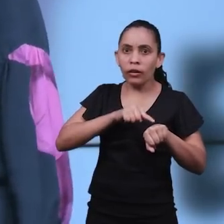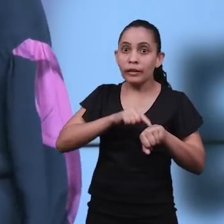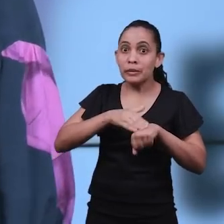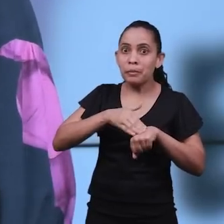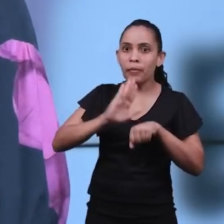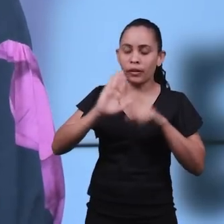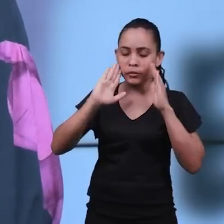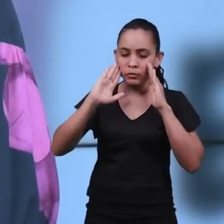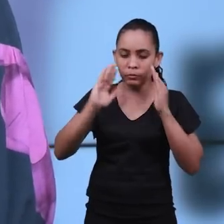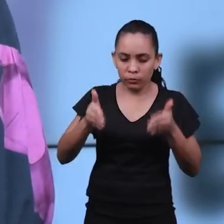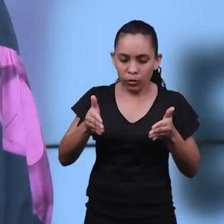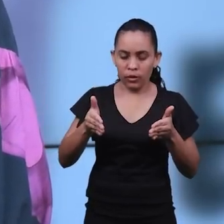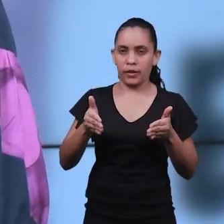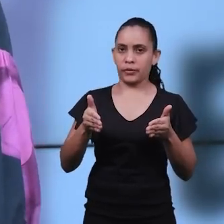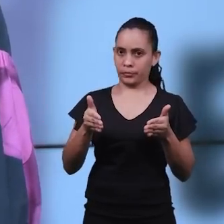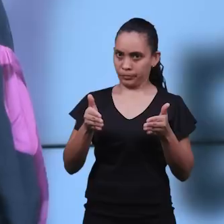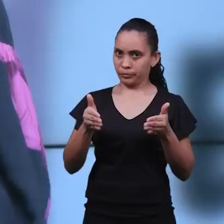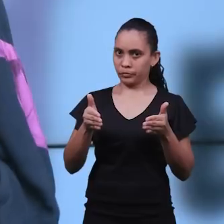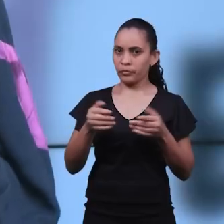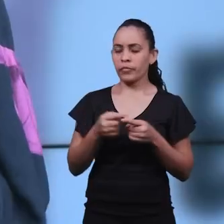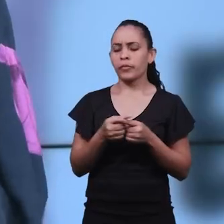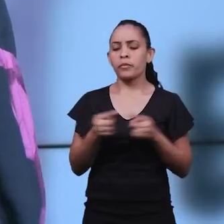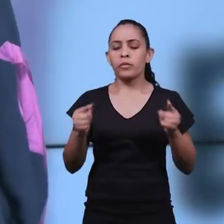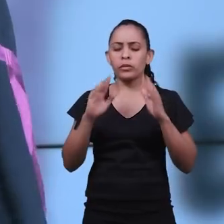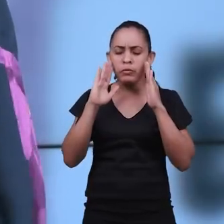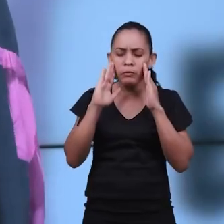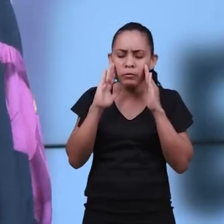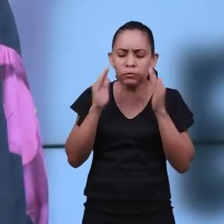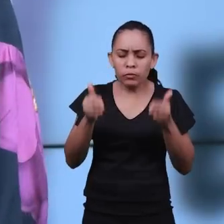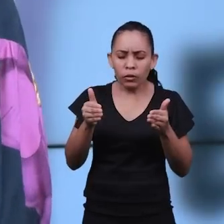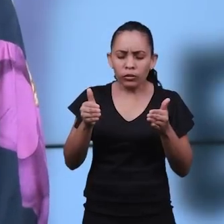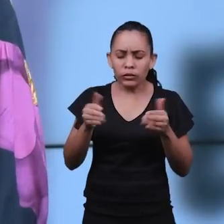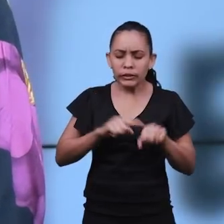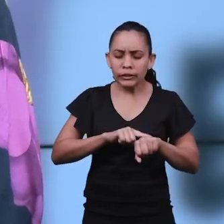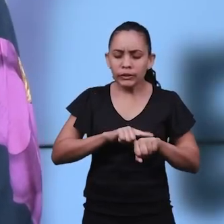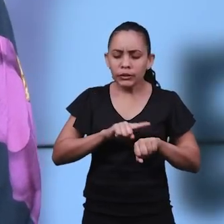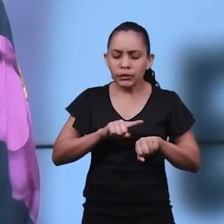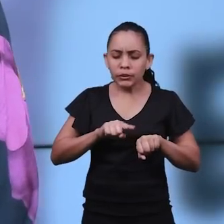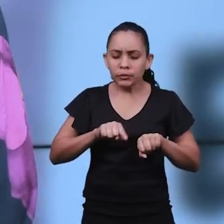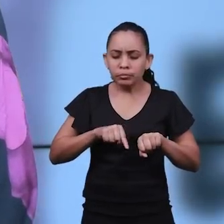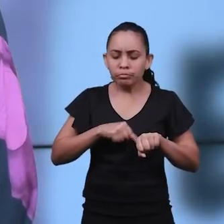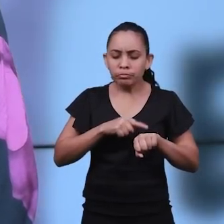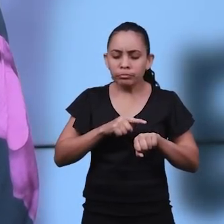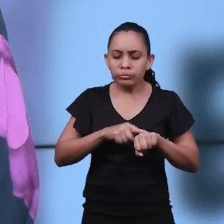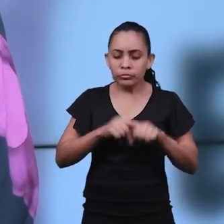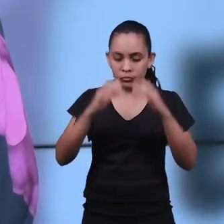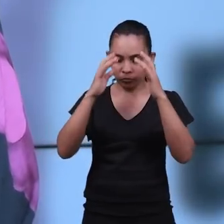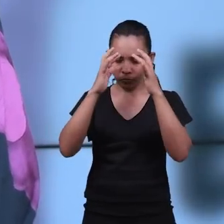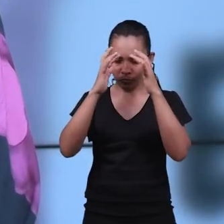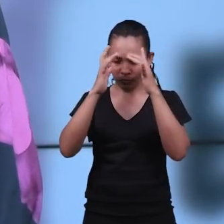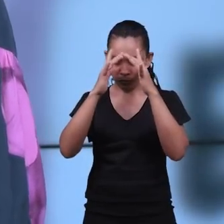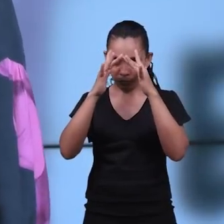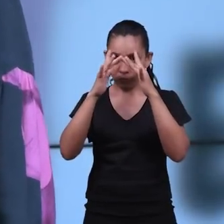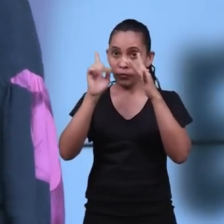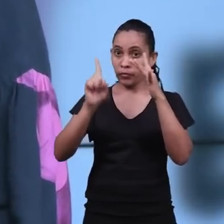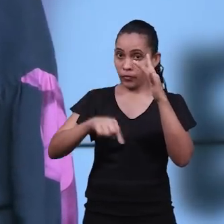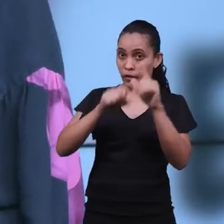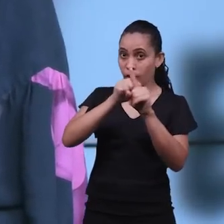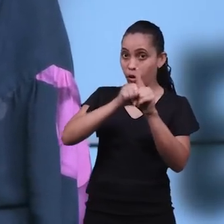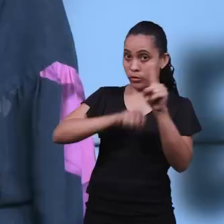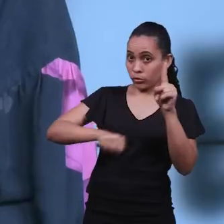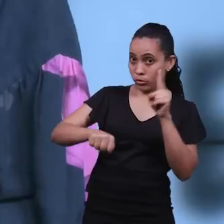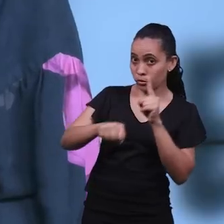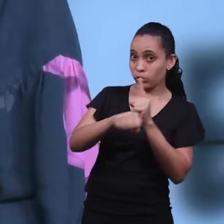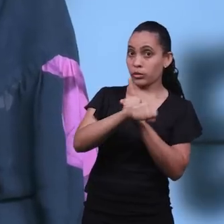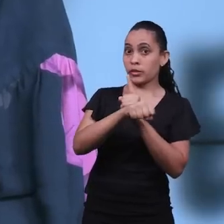Mas o que faz manter o foco de forma mais prolongada? São as demandas cognitivas e